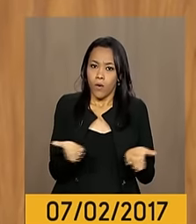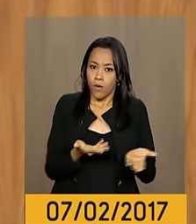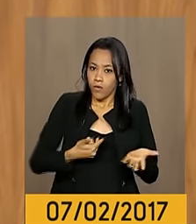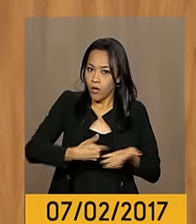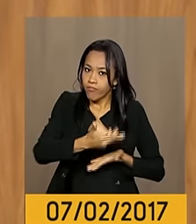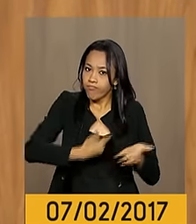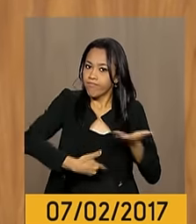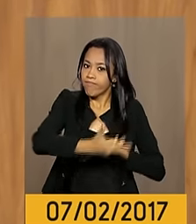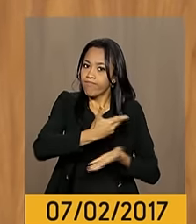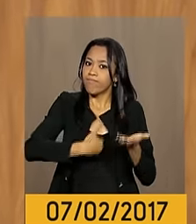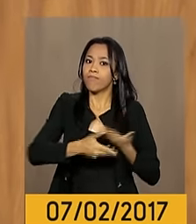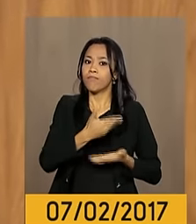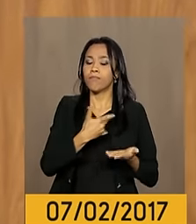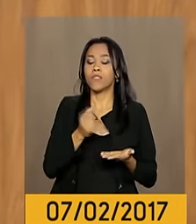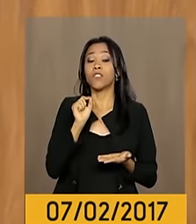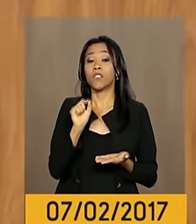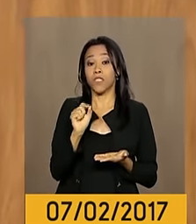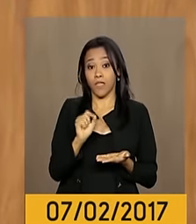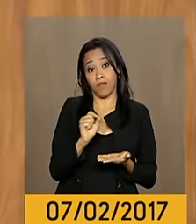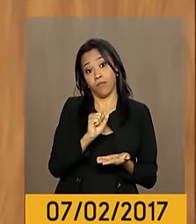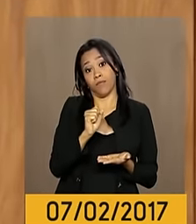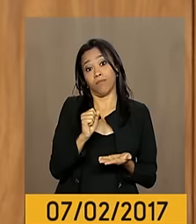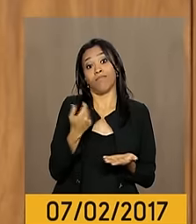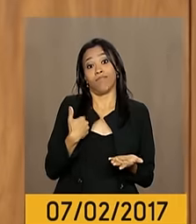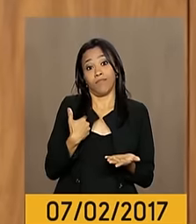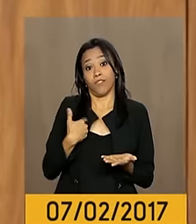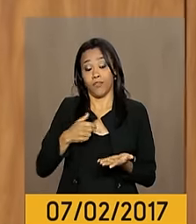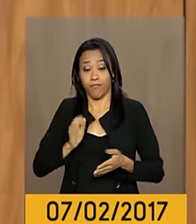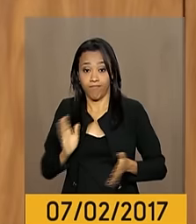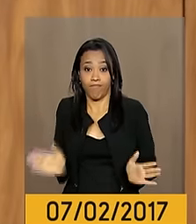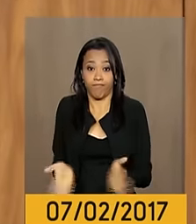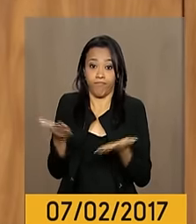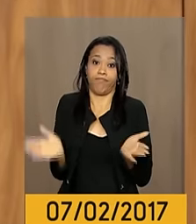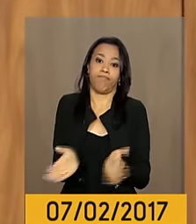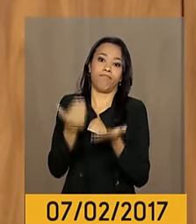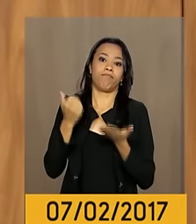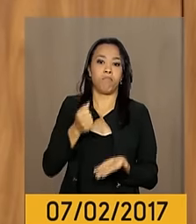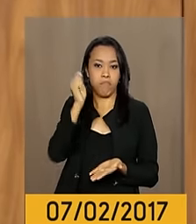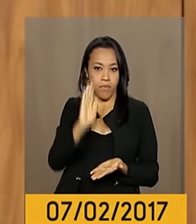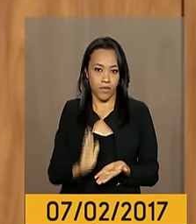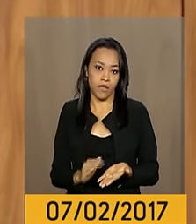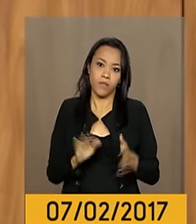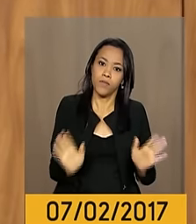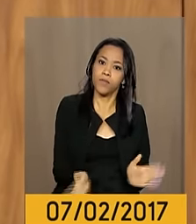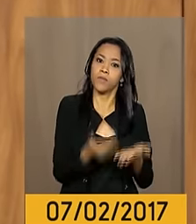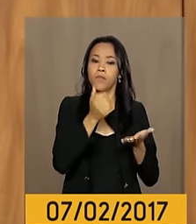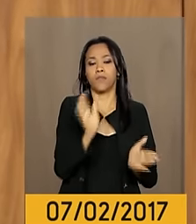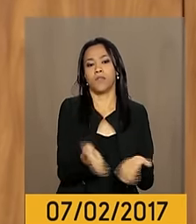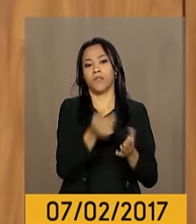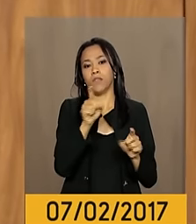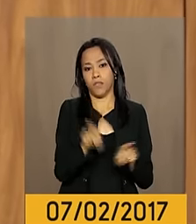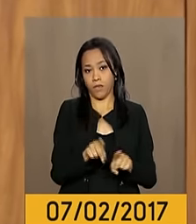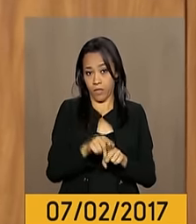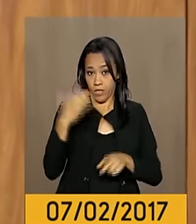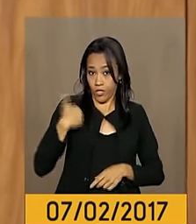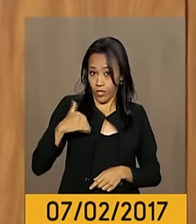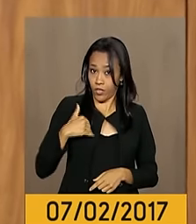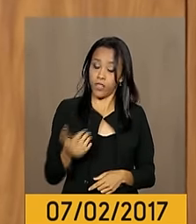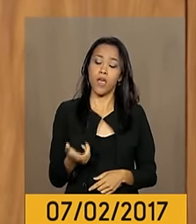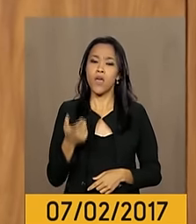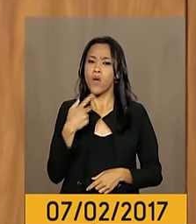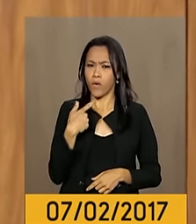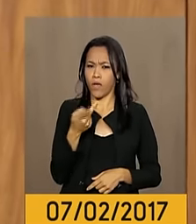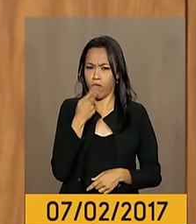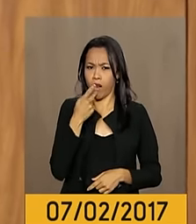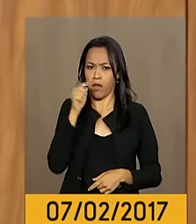favor de brasileiros e argentinos quero até registrar que na